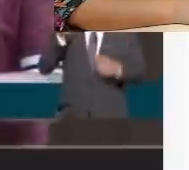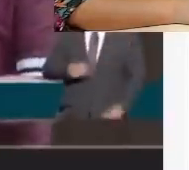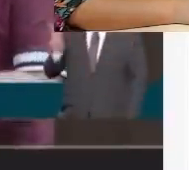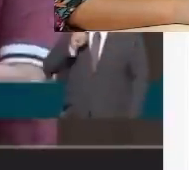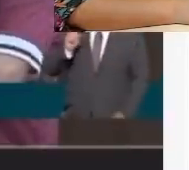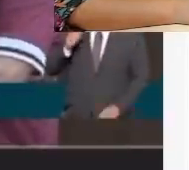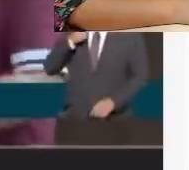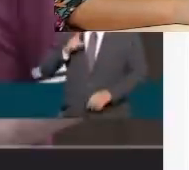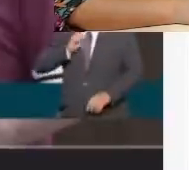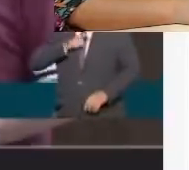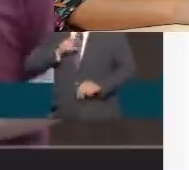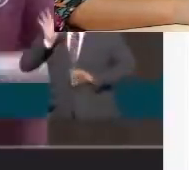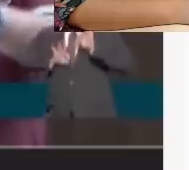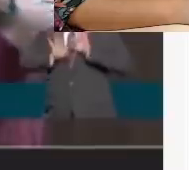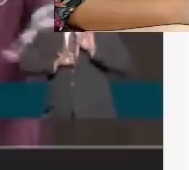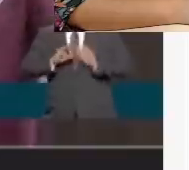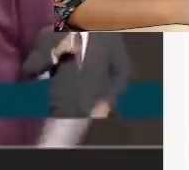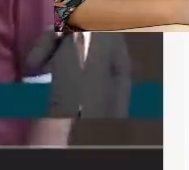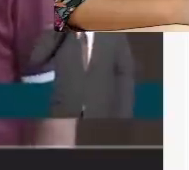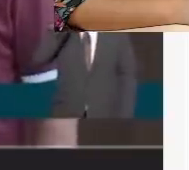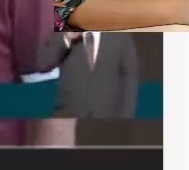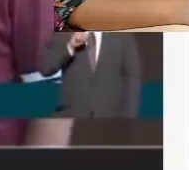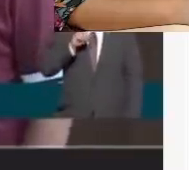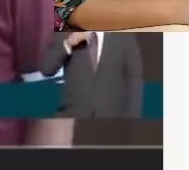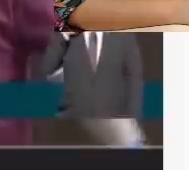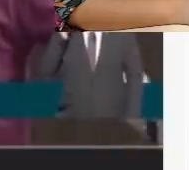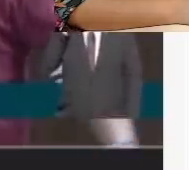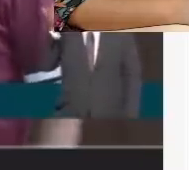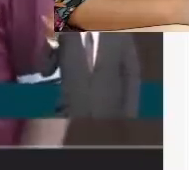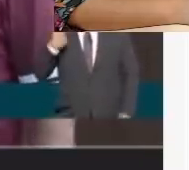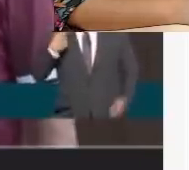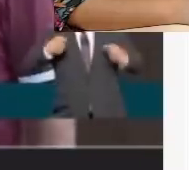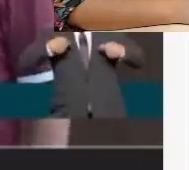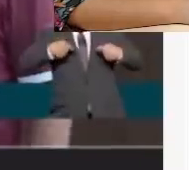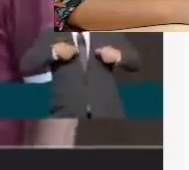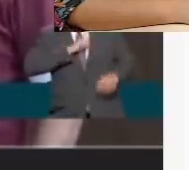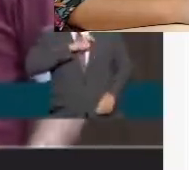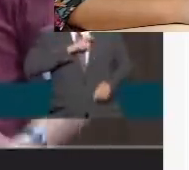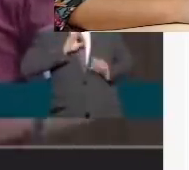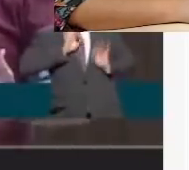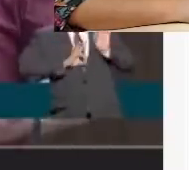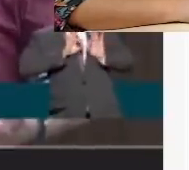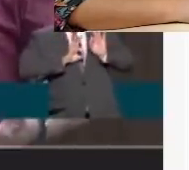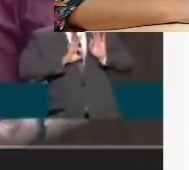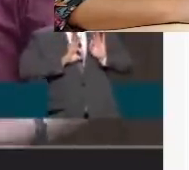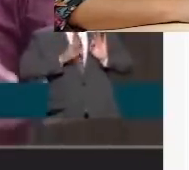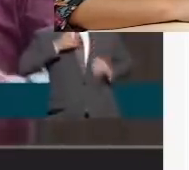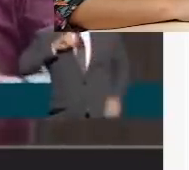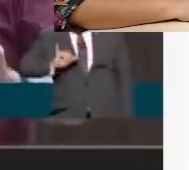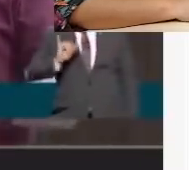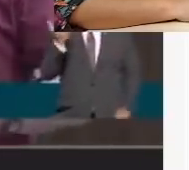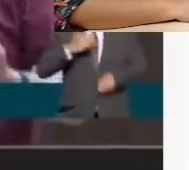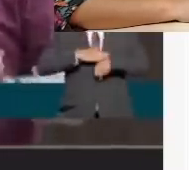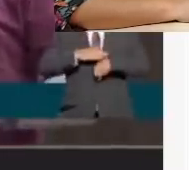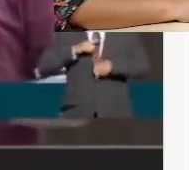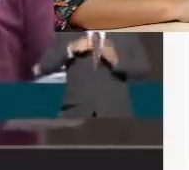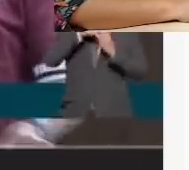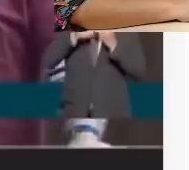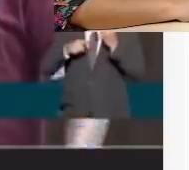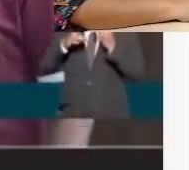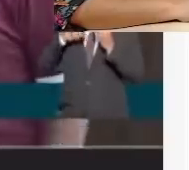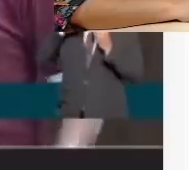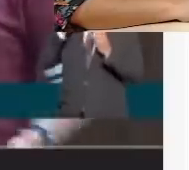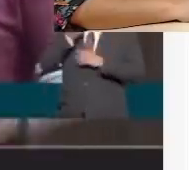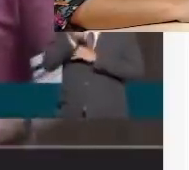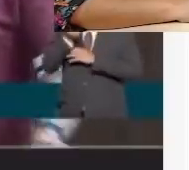armar em cima do hospital Alberto Einstein, em cima do hospital lá de Juiz de Fora, pelo amor de Deus. Outra coisa, aproveitando o momento, 3 advogados imediatamente chegaram